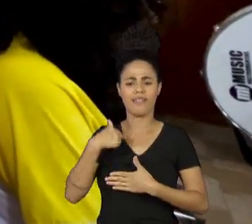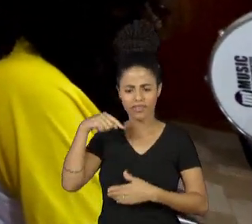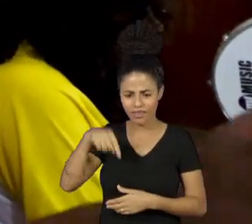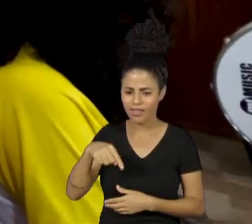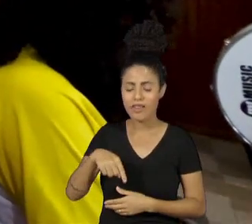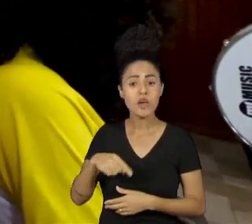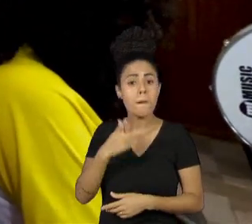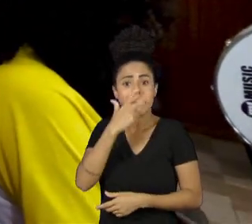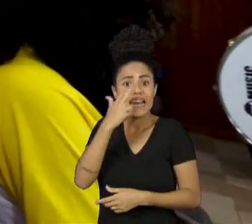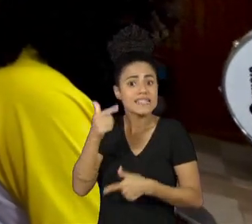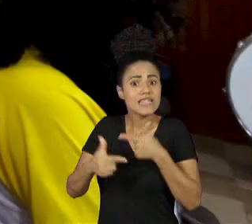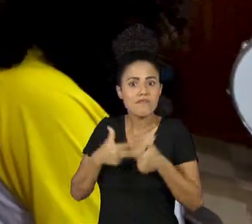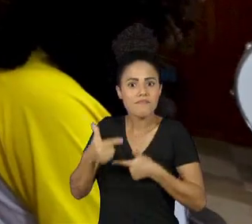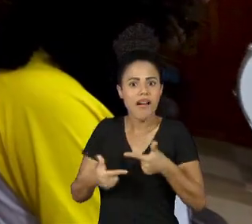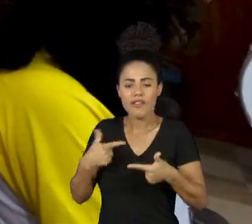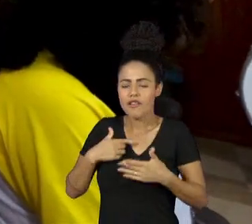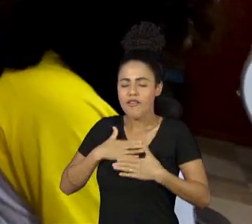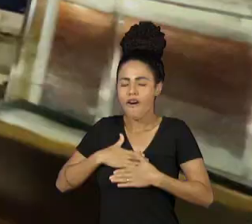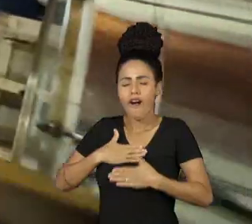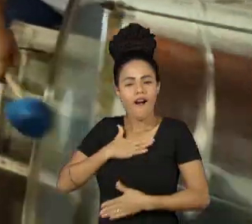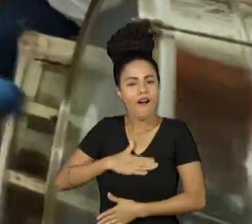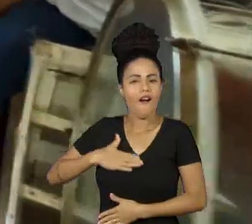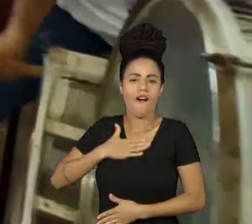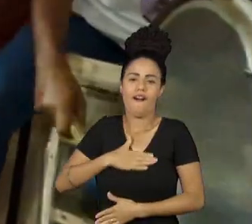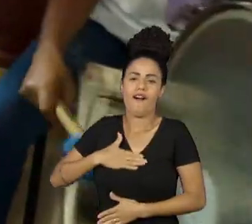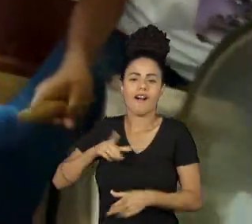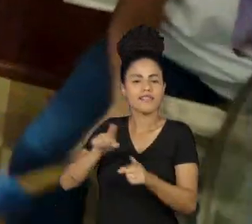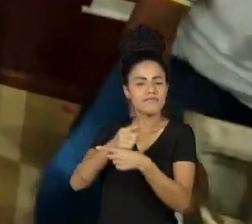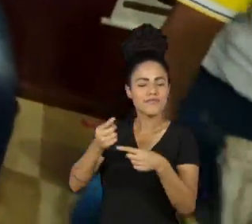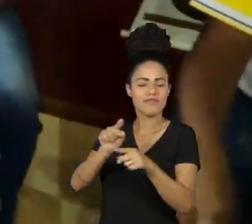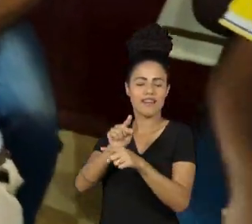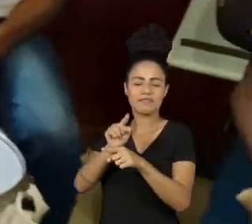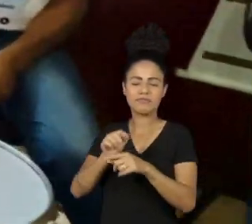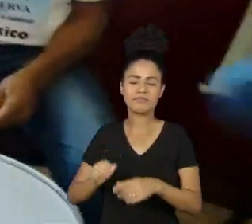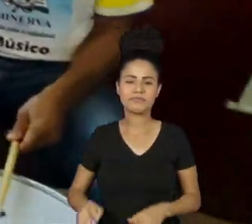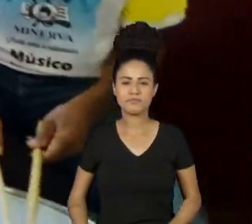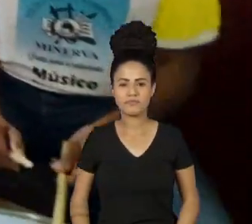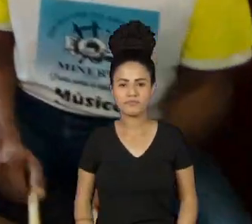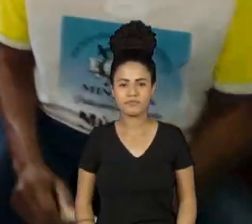mecânica, mas na Filarmônica aqui, sou músico.